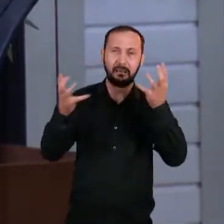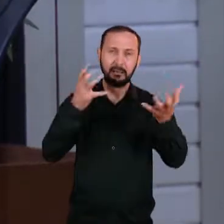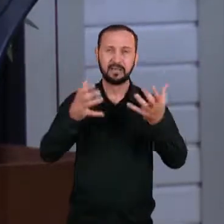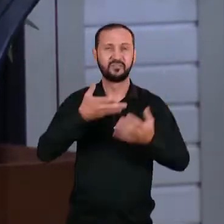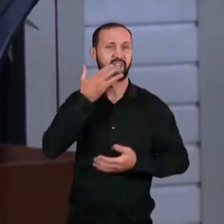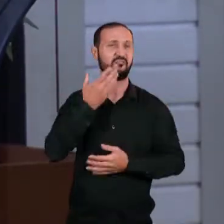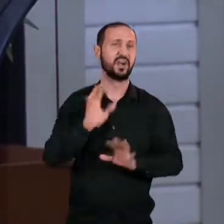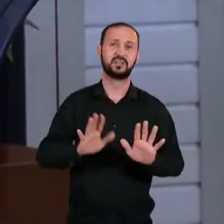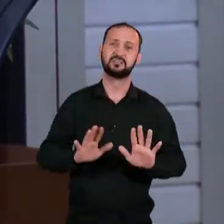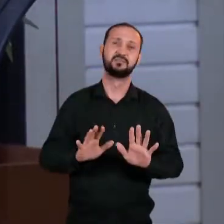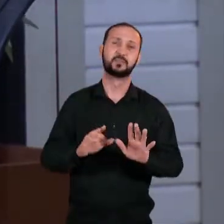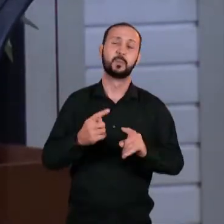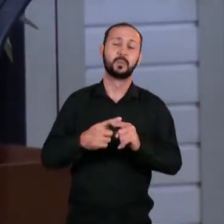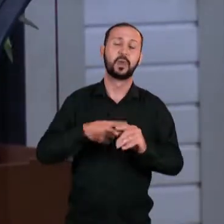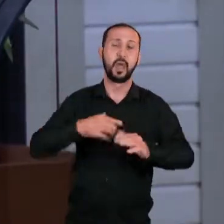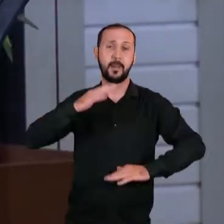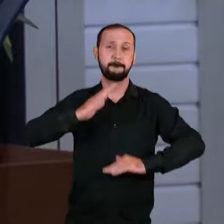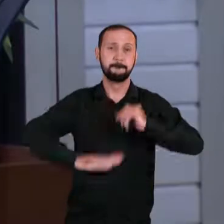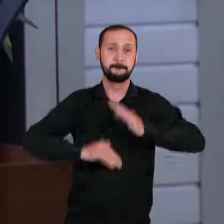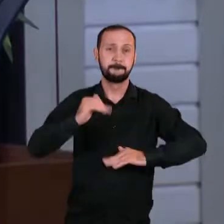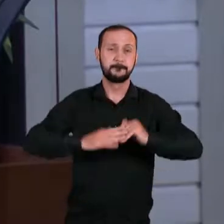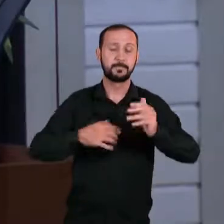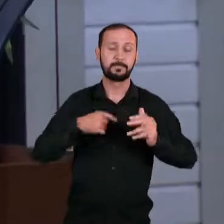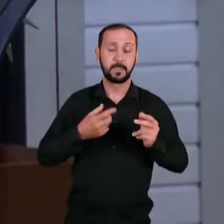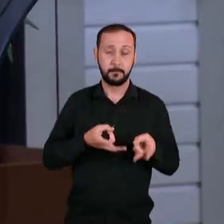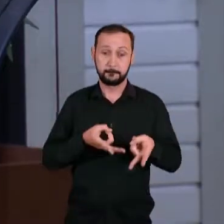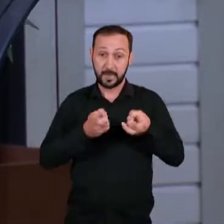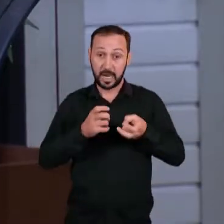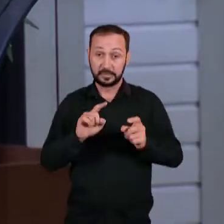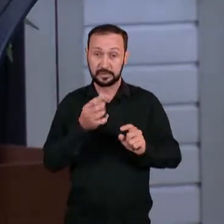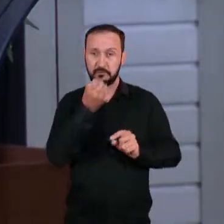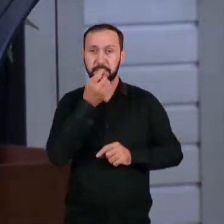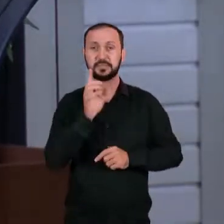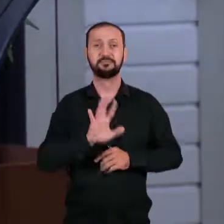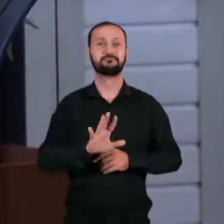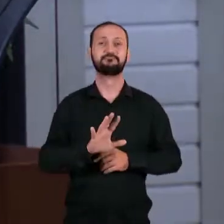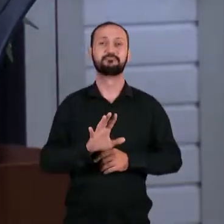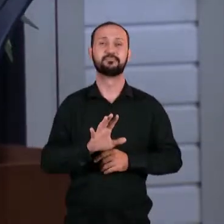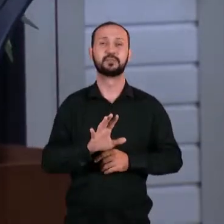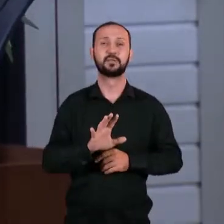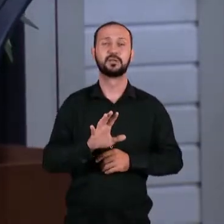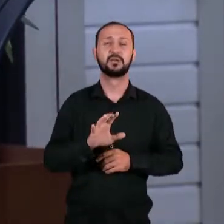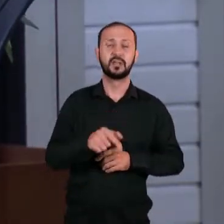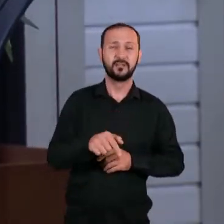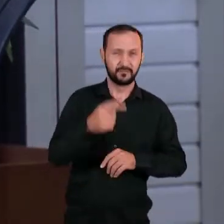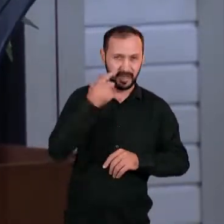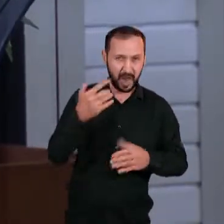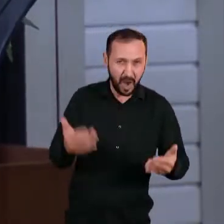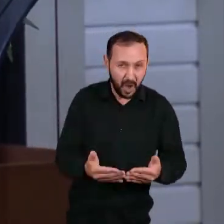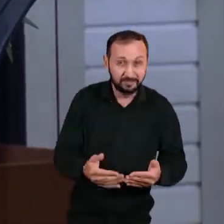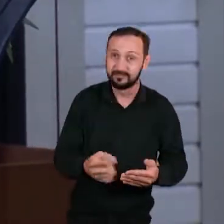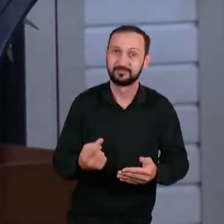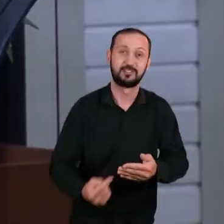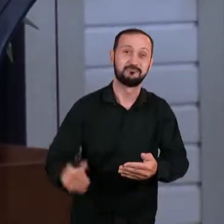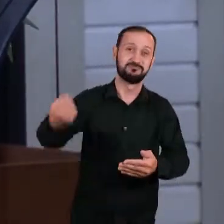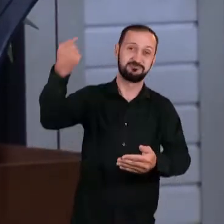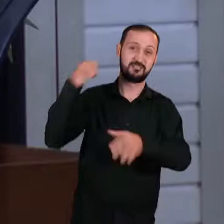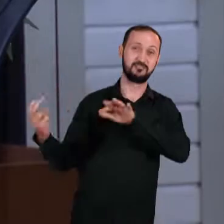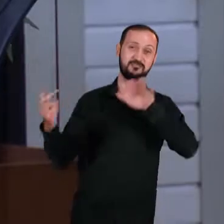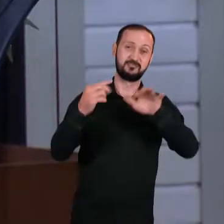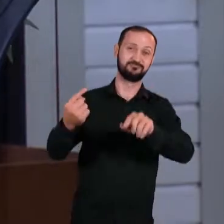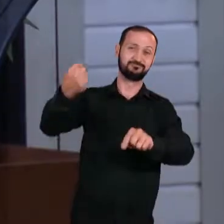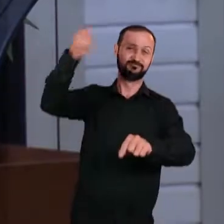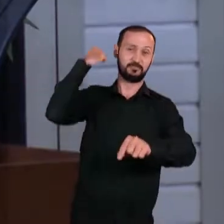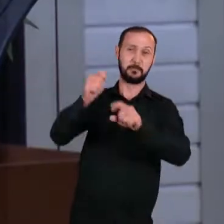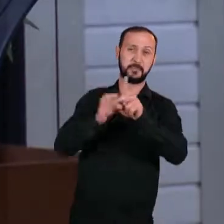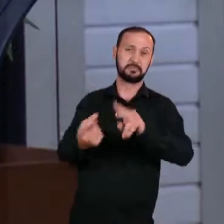Então, quando o profissional ele percebe que ele não está bem, geralmente ele já está algumas semanas, alguns meses nesse quadro e realmente